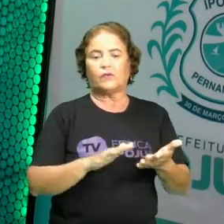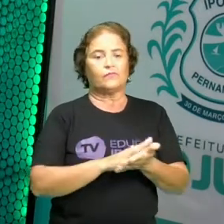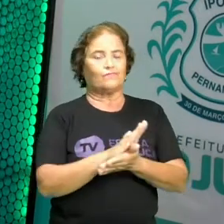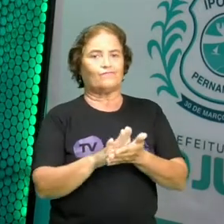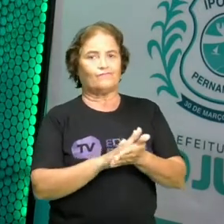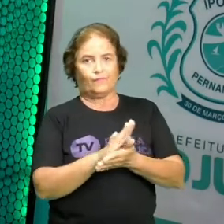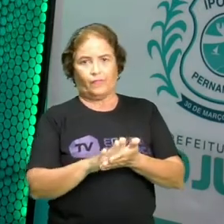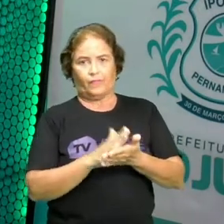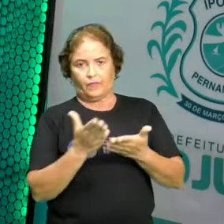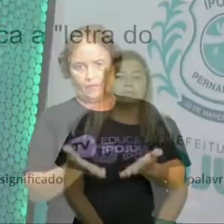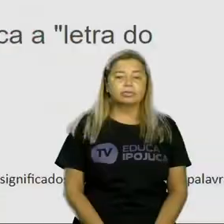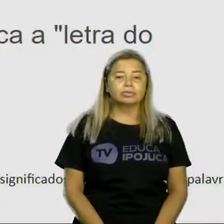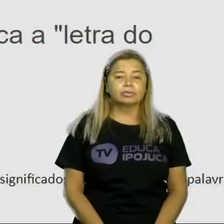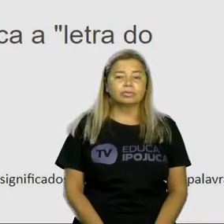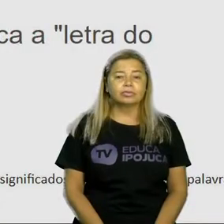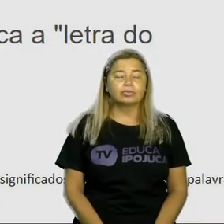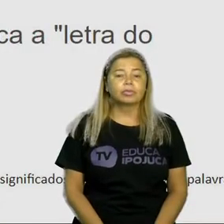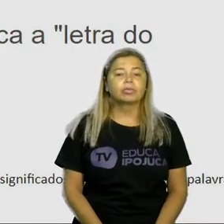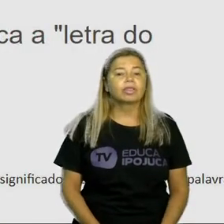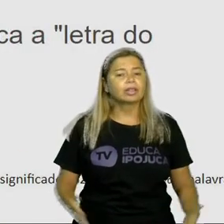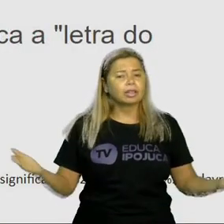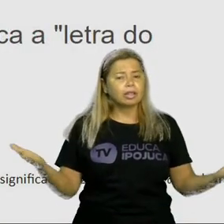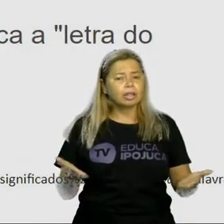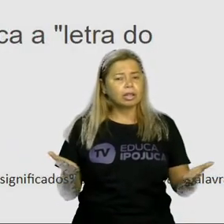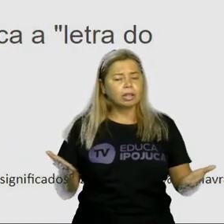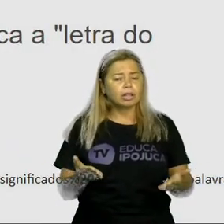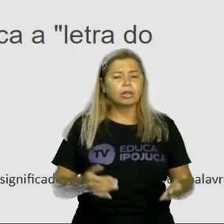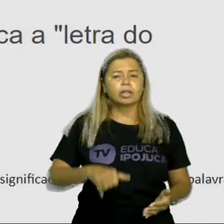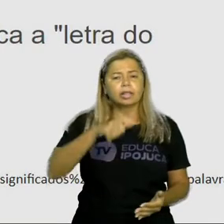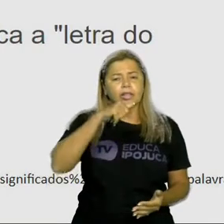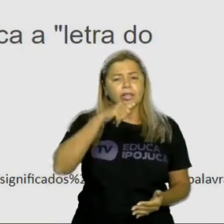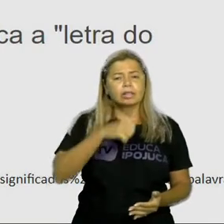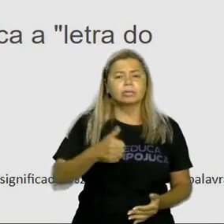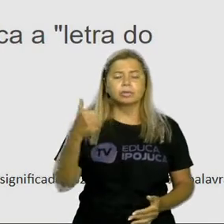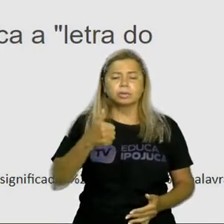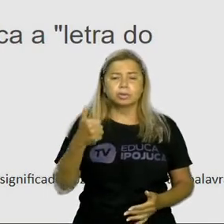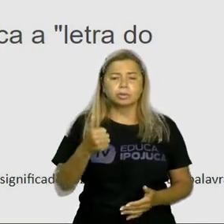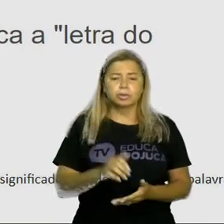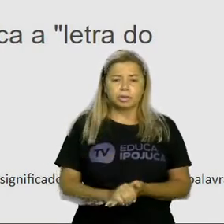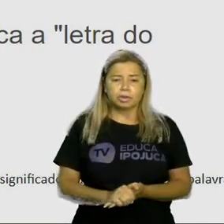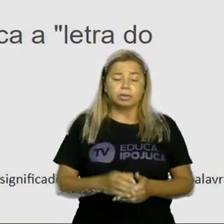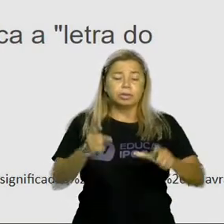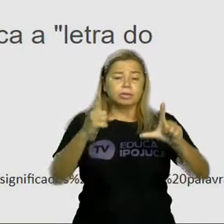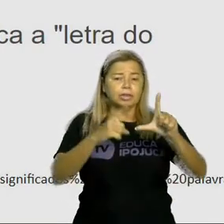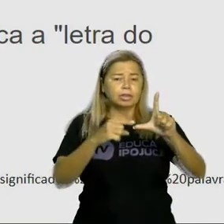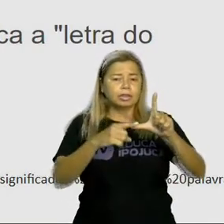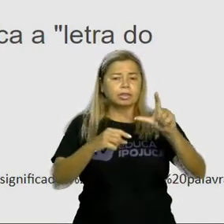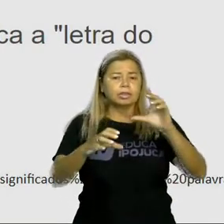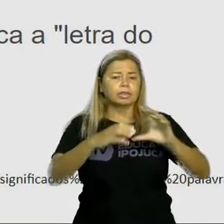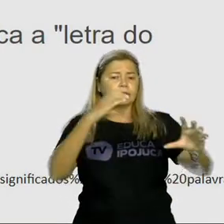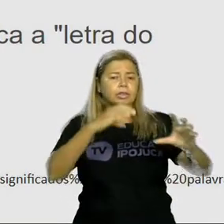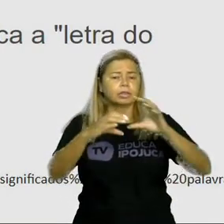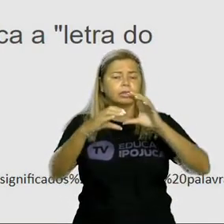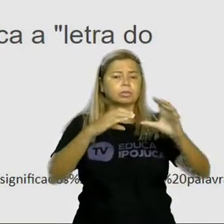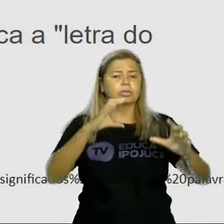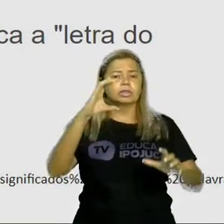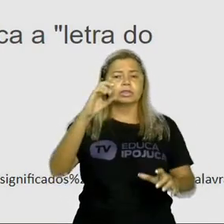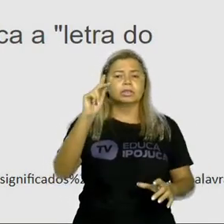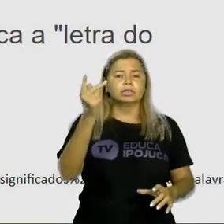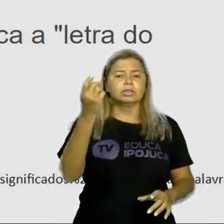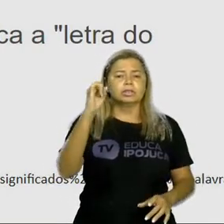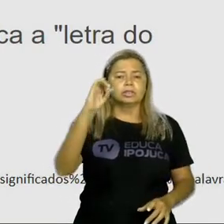é polissemia. E agora, nesse exemplo 1, a gente tem assim: a letra da música de Chico Buarque, ela